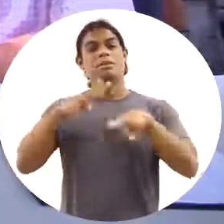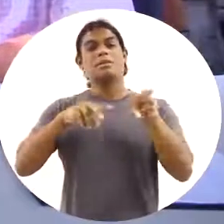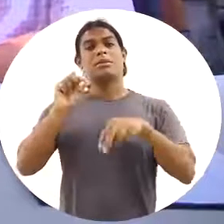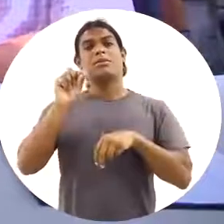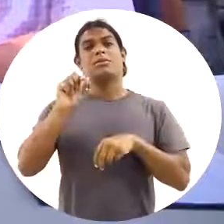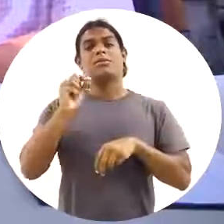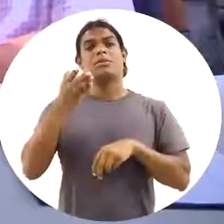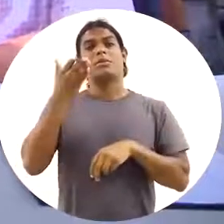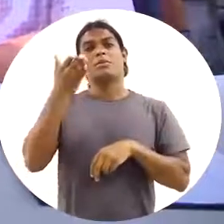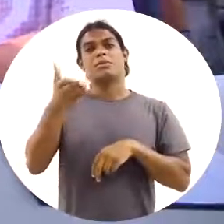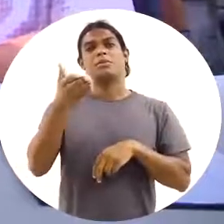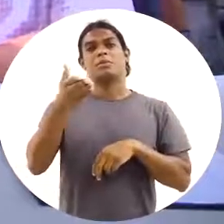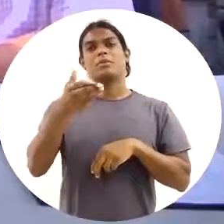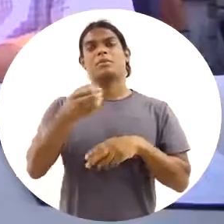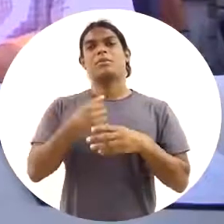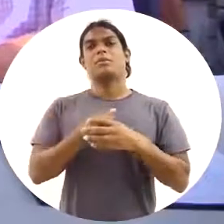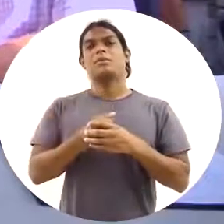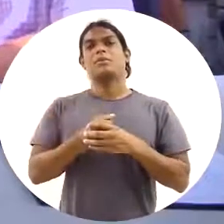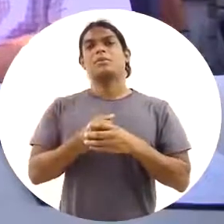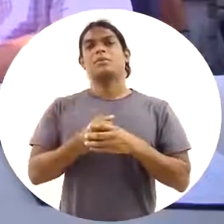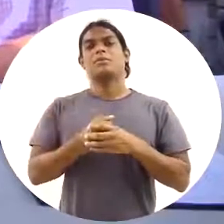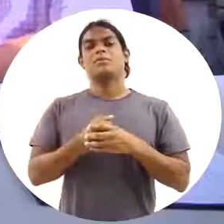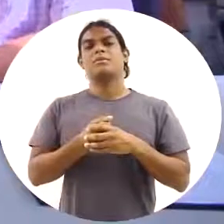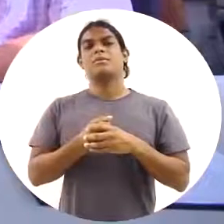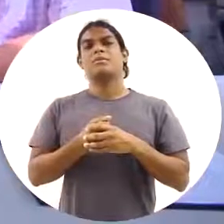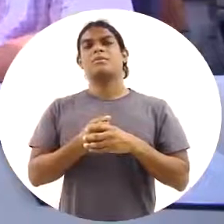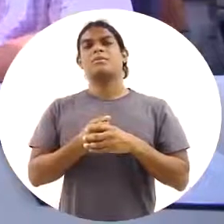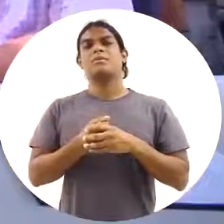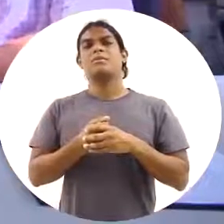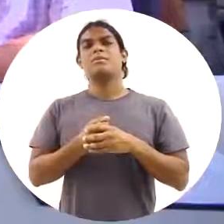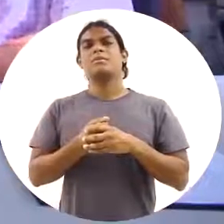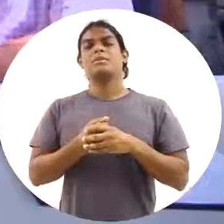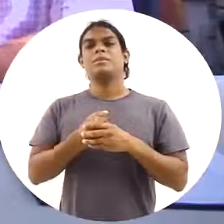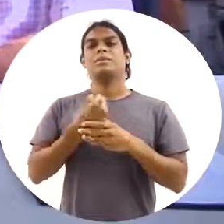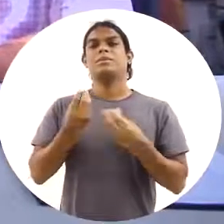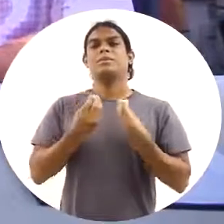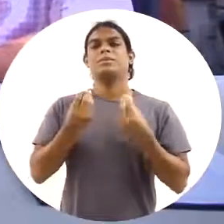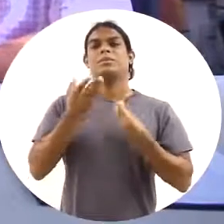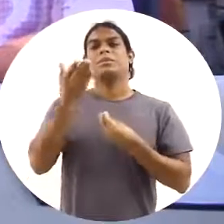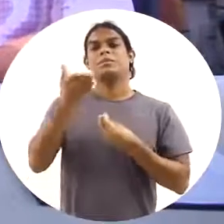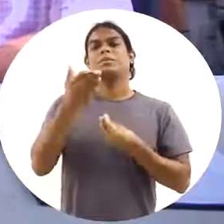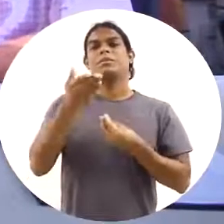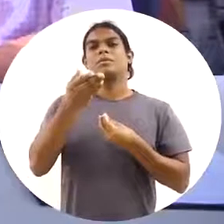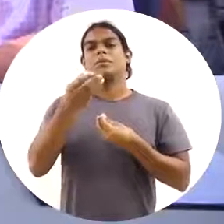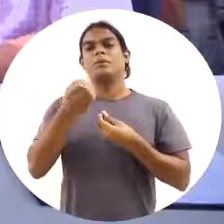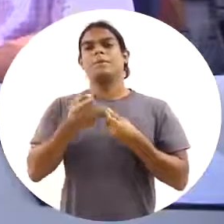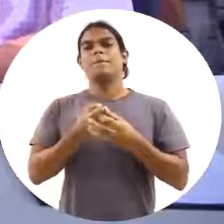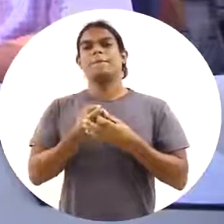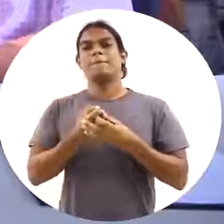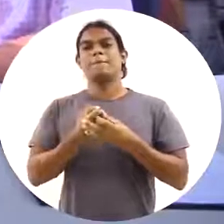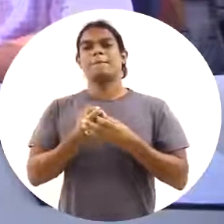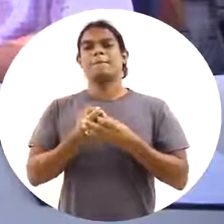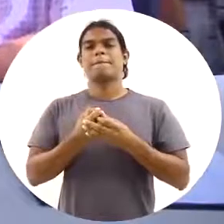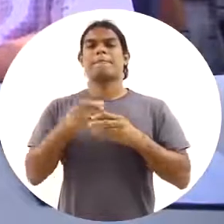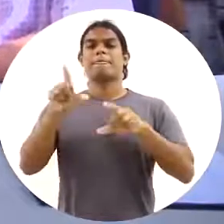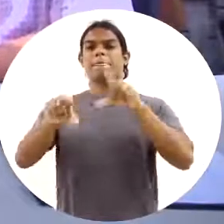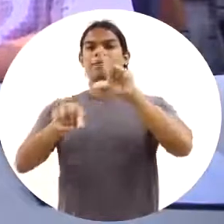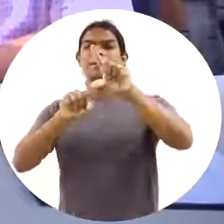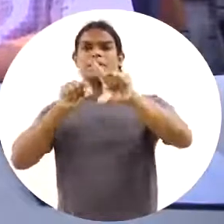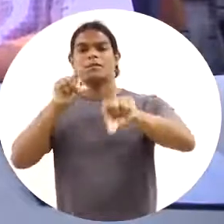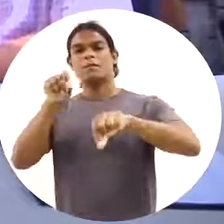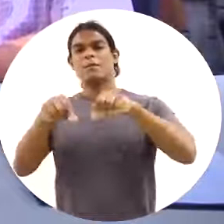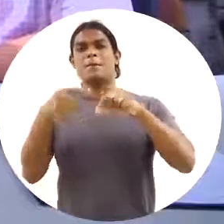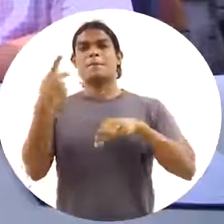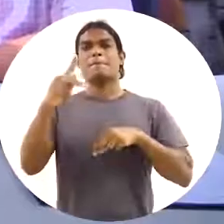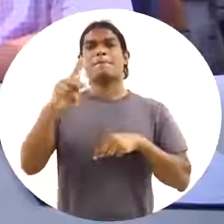analisar o que é que você está propondo ou quando você sugere, recomenda, especifica, né, as